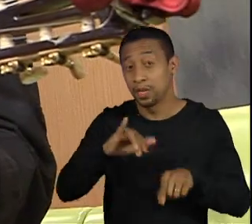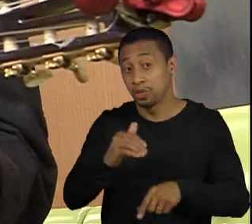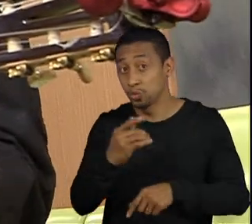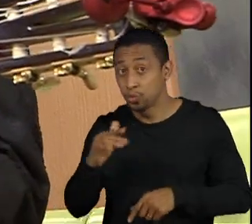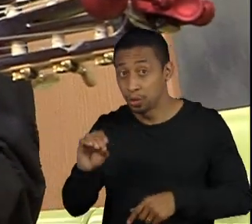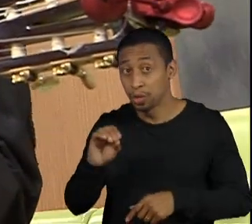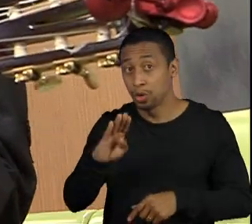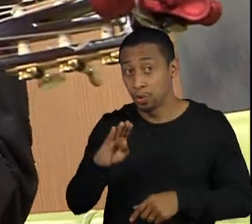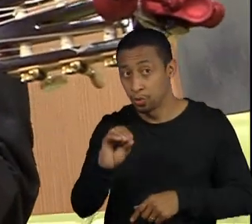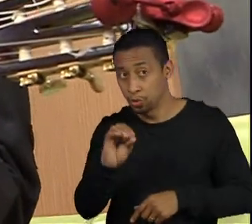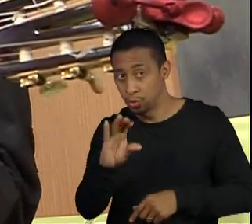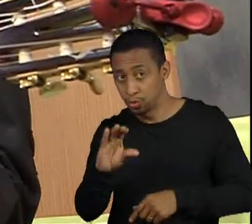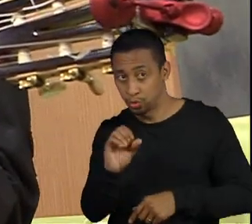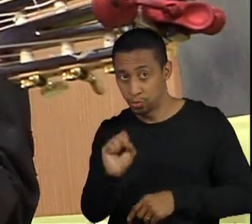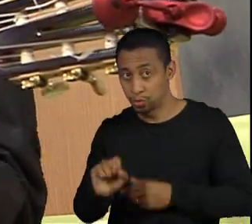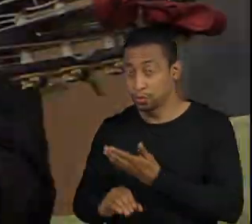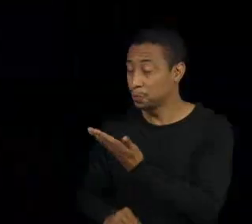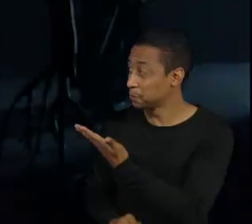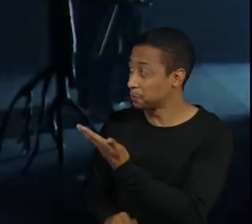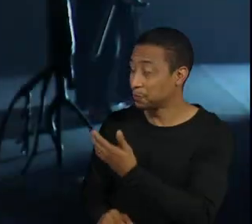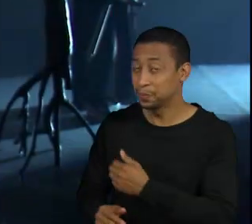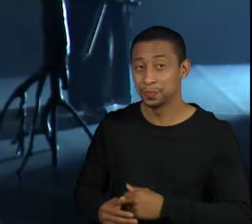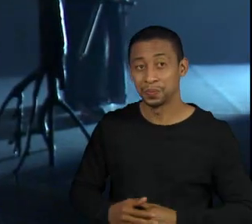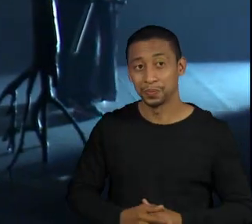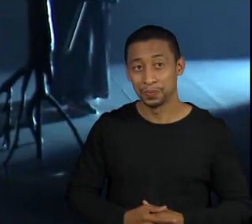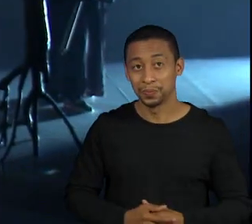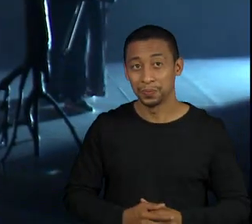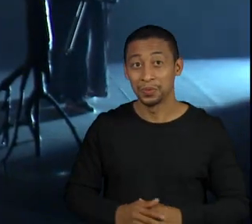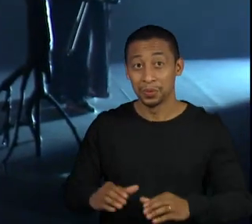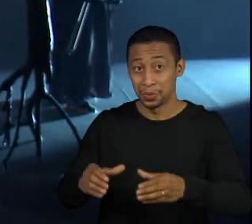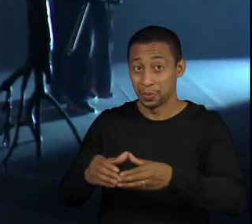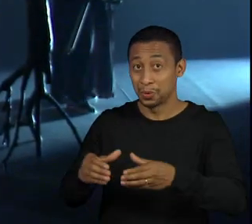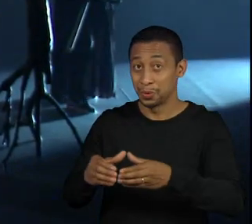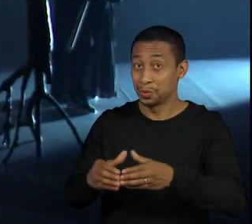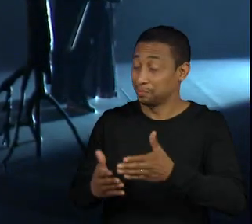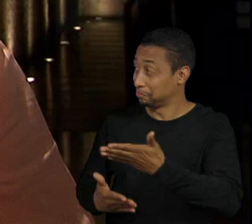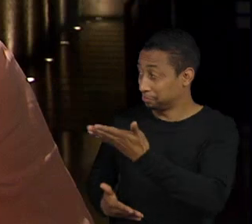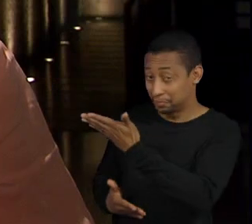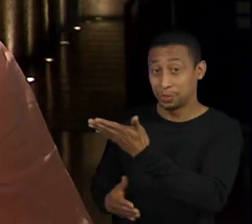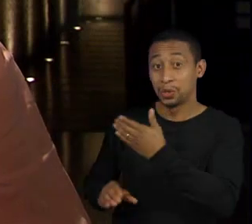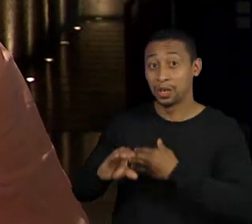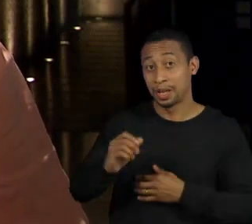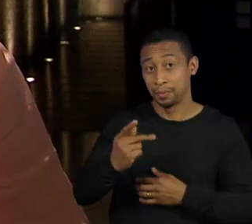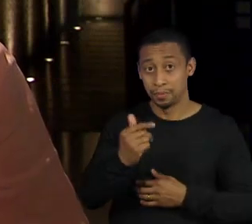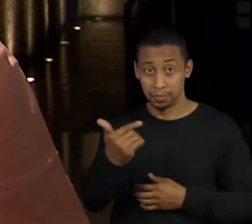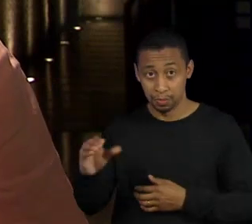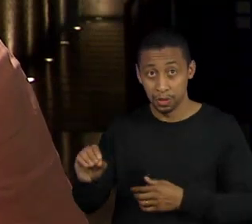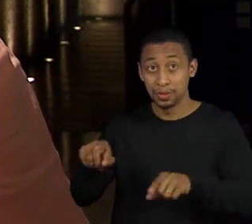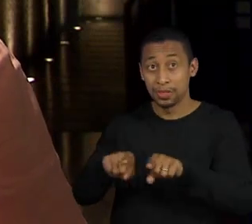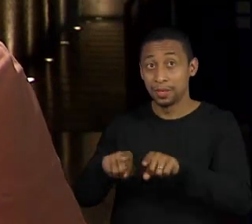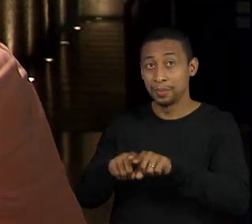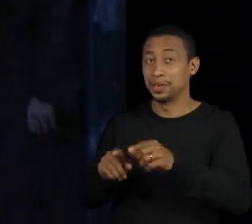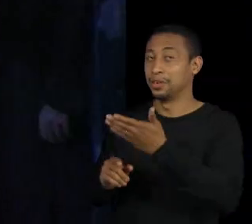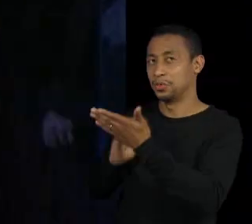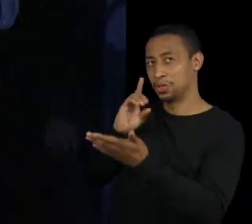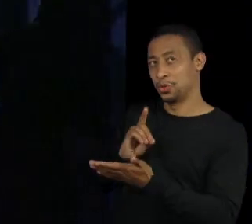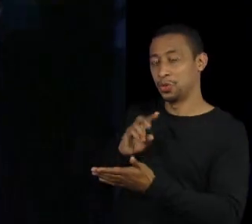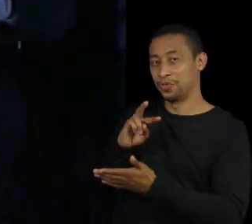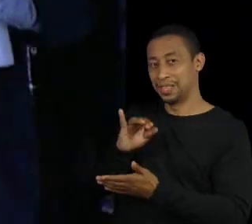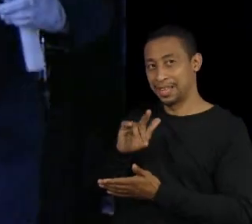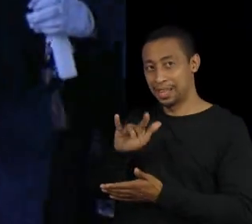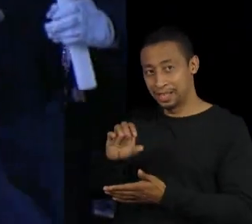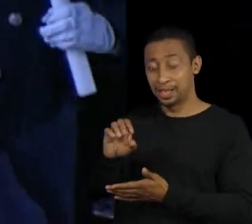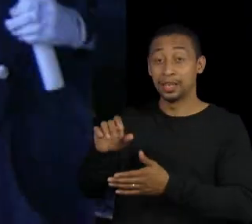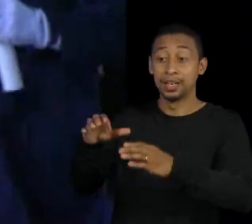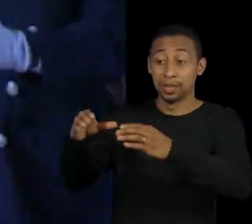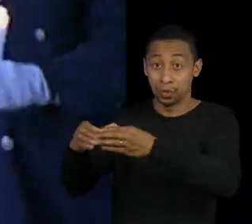estiver, sempre trago vocês. O Grupo Galpão e o teatro do diretor Gabriel Vilela saíram de Minas para